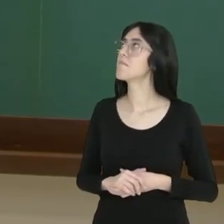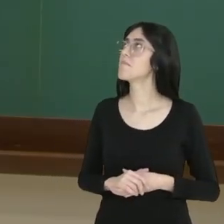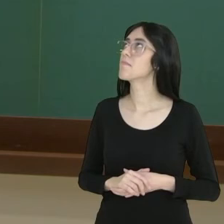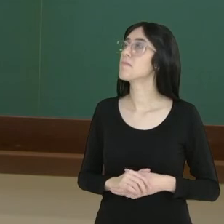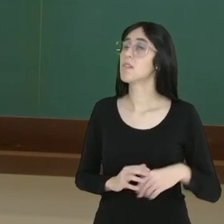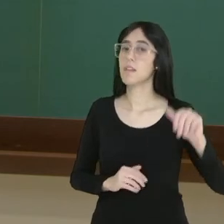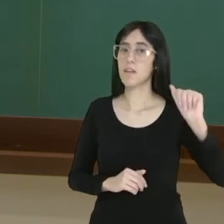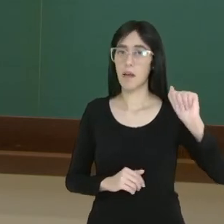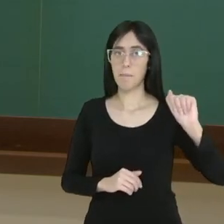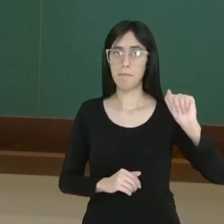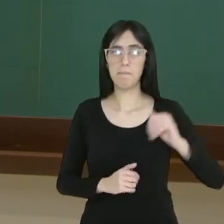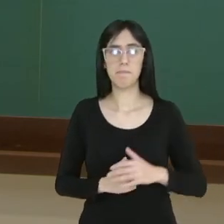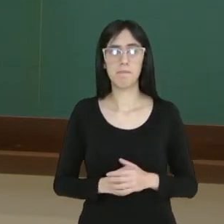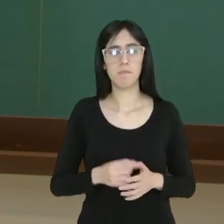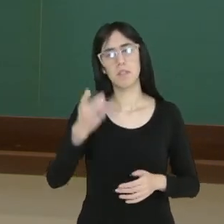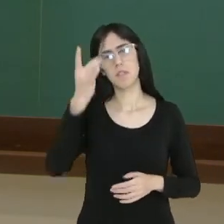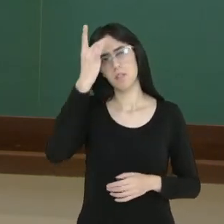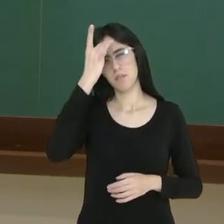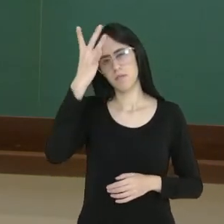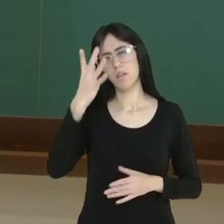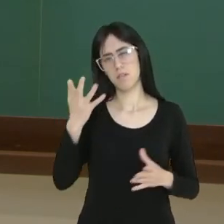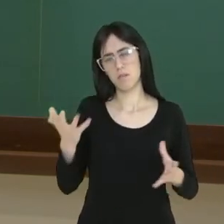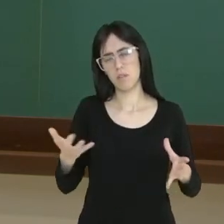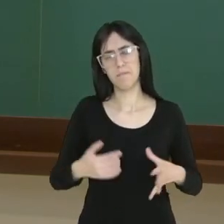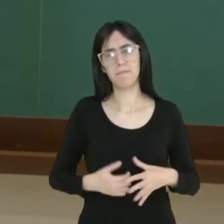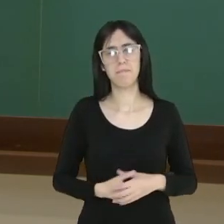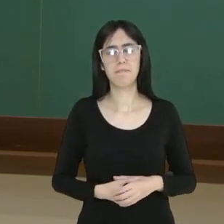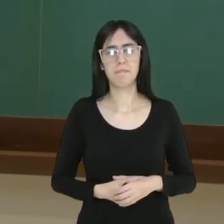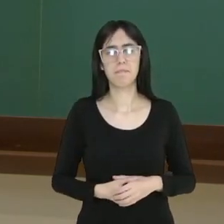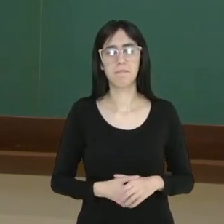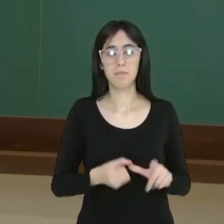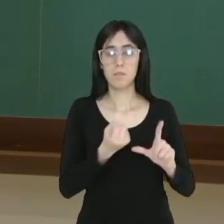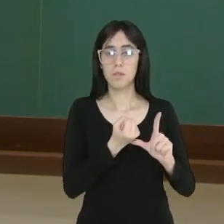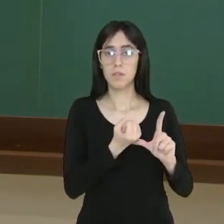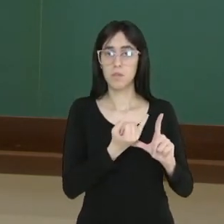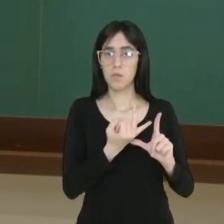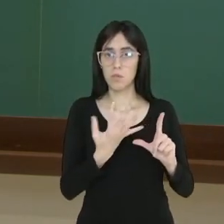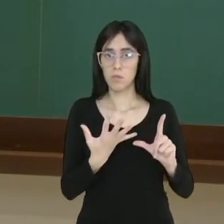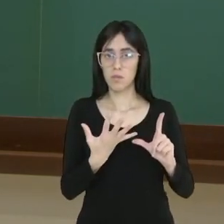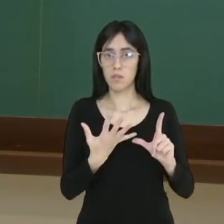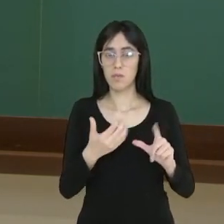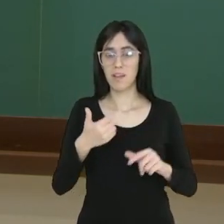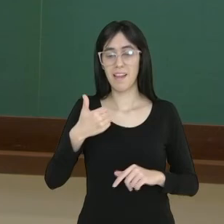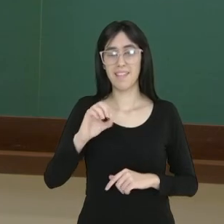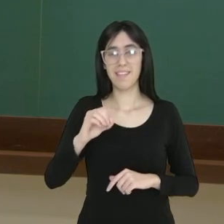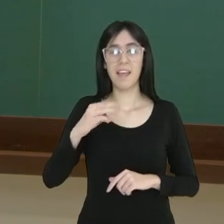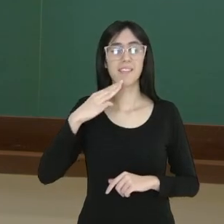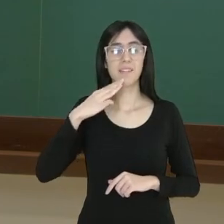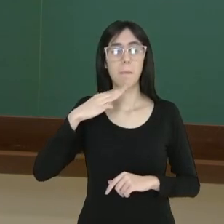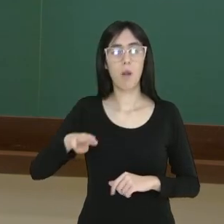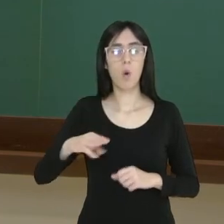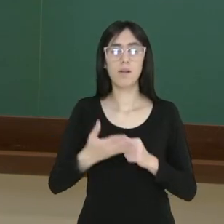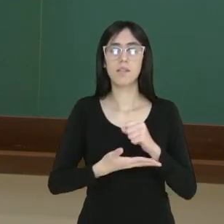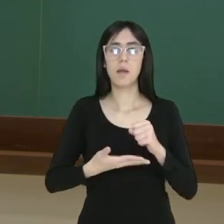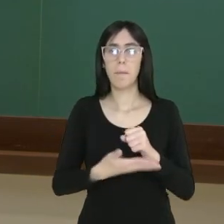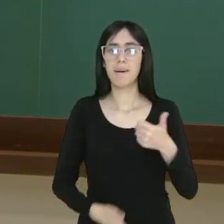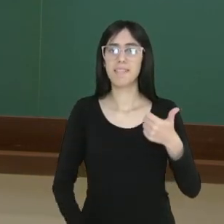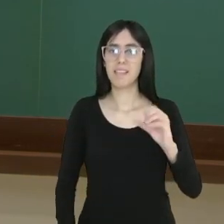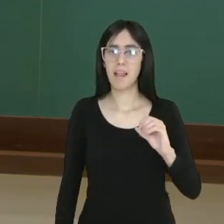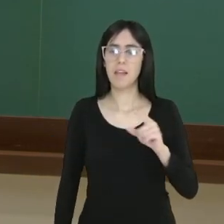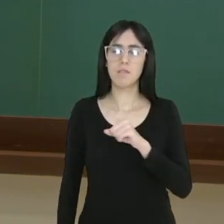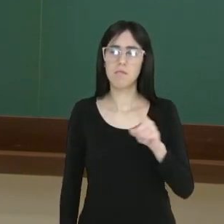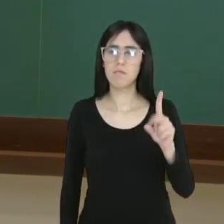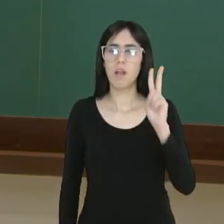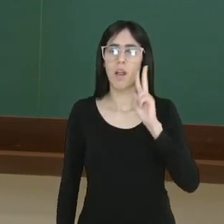Letra A. Tá fácil de resolver, né, pessoal? Logaritmo de 10 milhões na base 10. Lembrem,